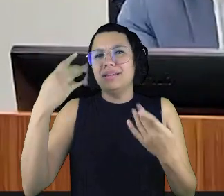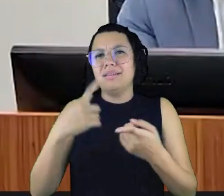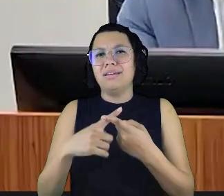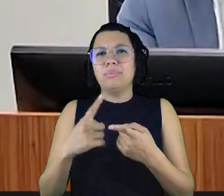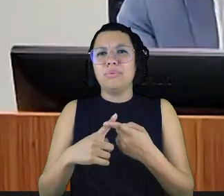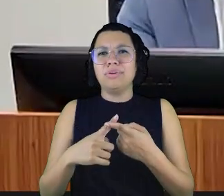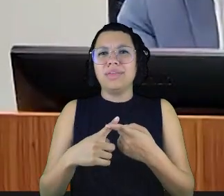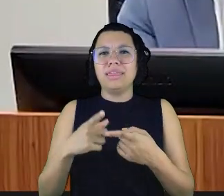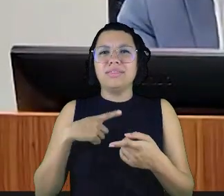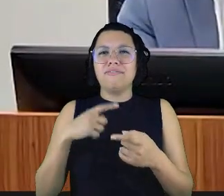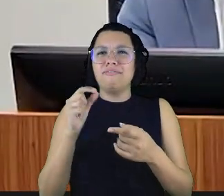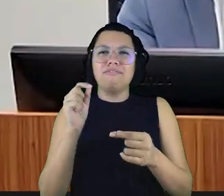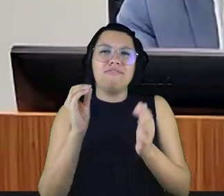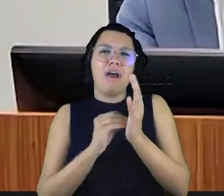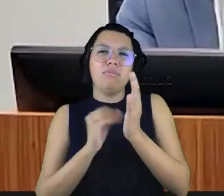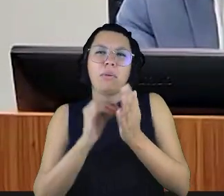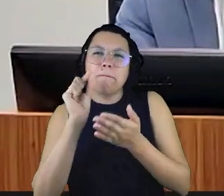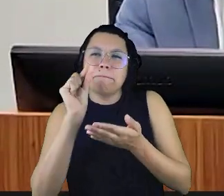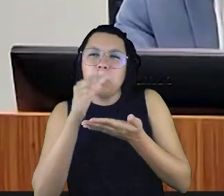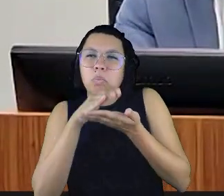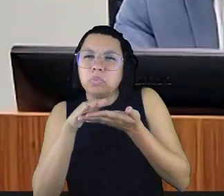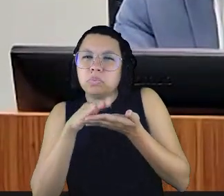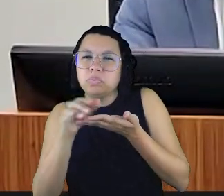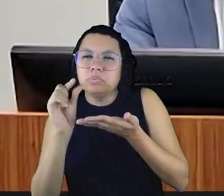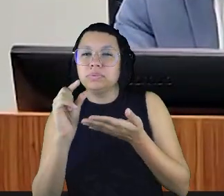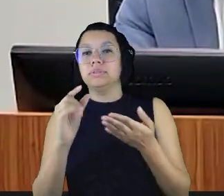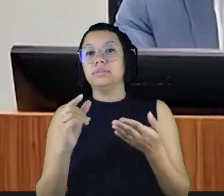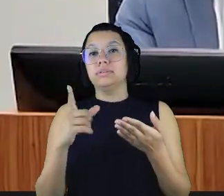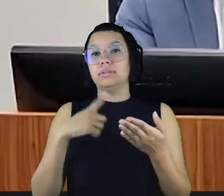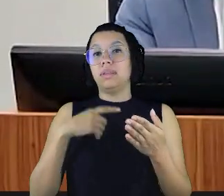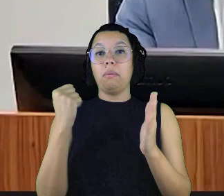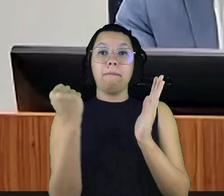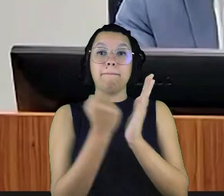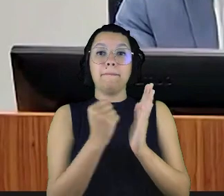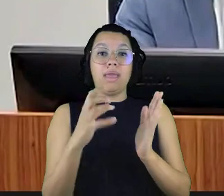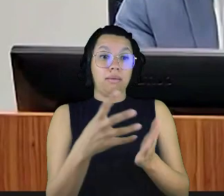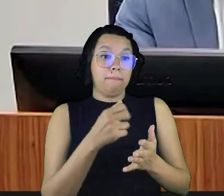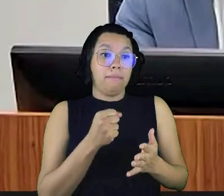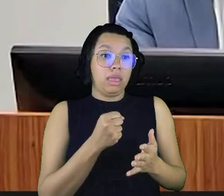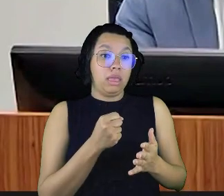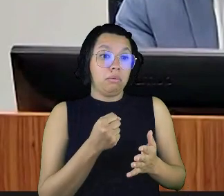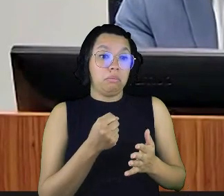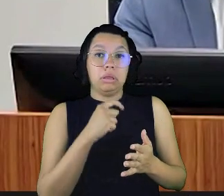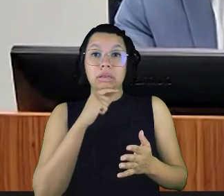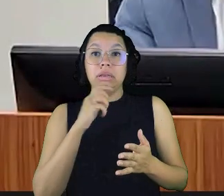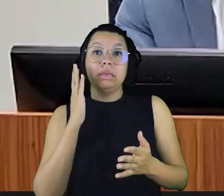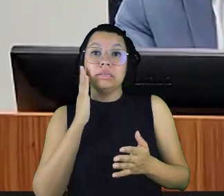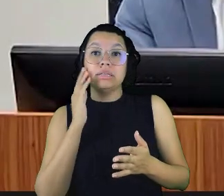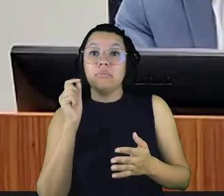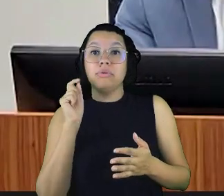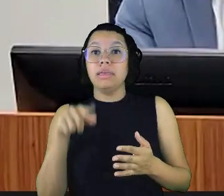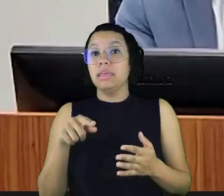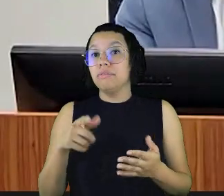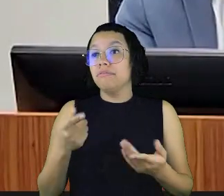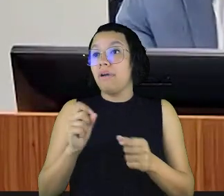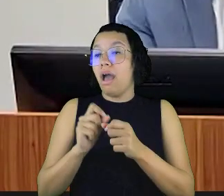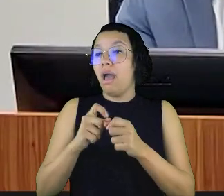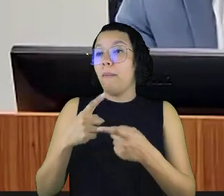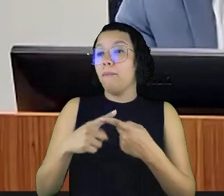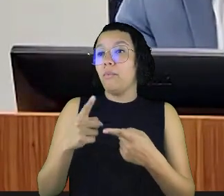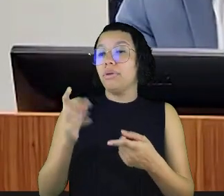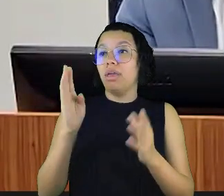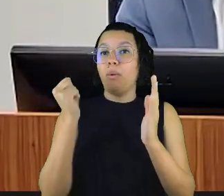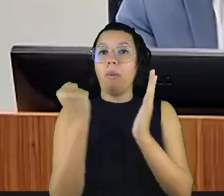restinho, ou porque tem um bem apreendido e ninguém sabe o que faz com aquele bem apreendido, que é um cacareco, enfim. Exatamente. E a Exatamente. gente fica